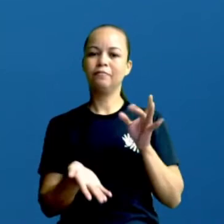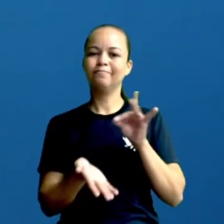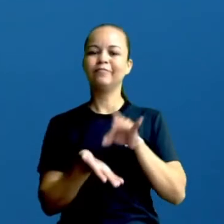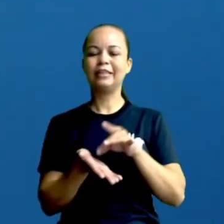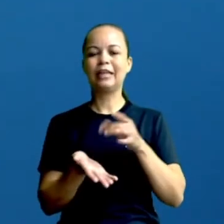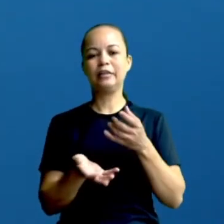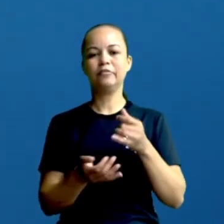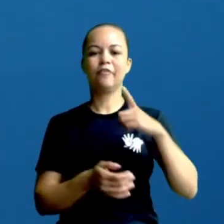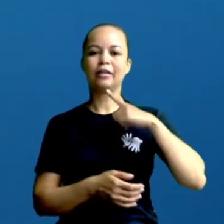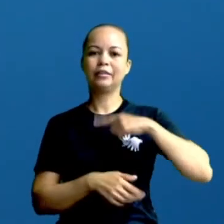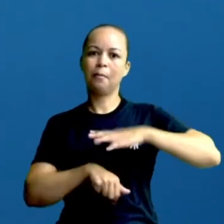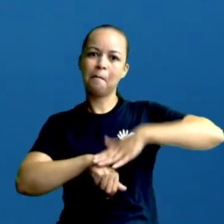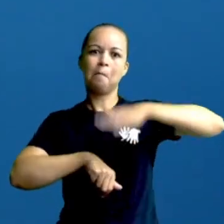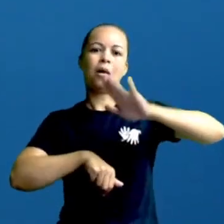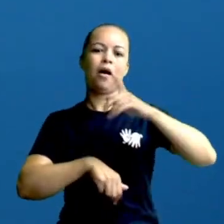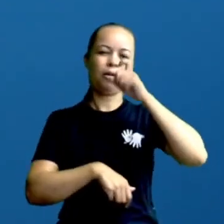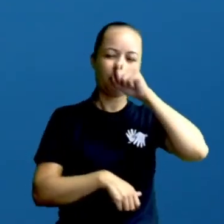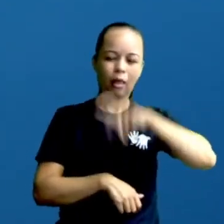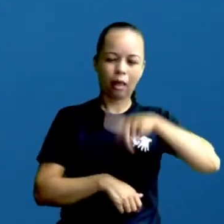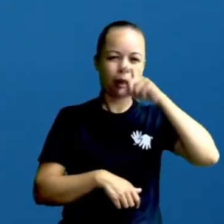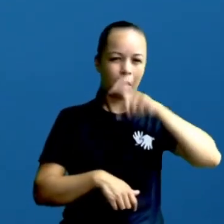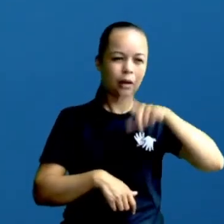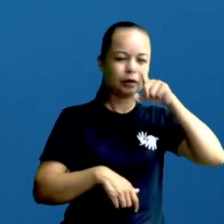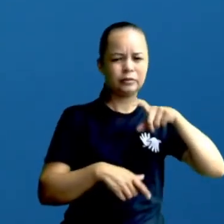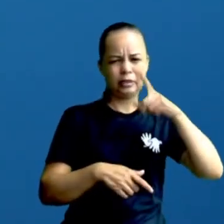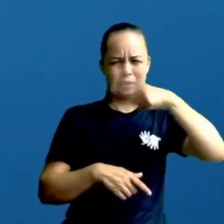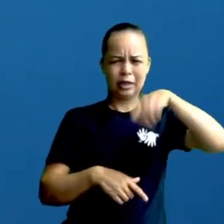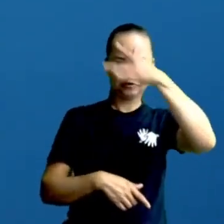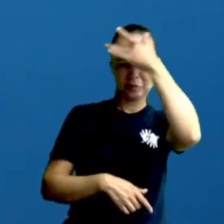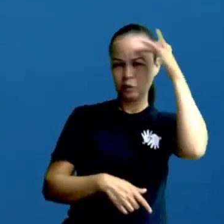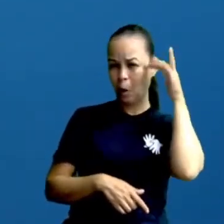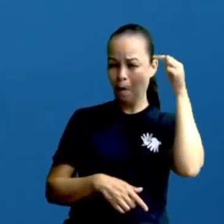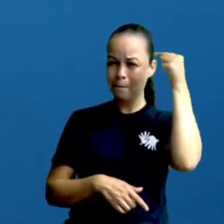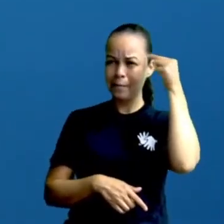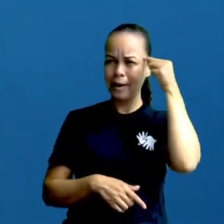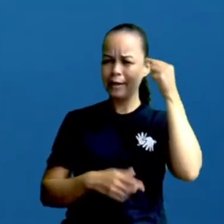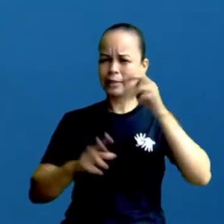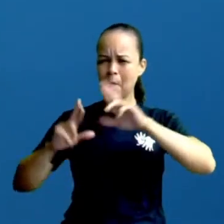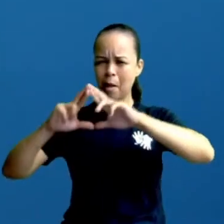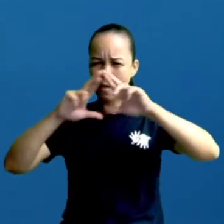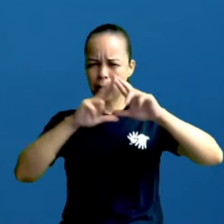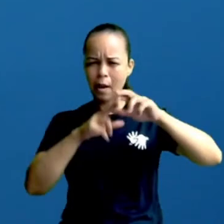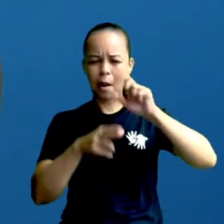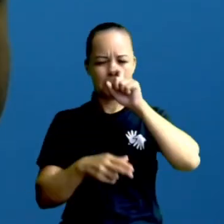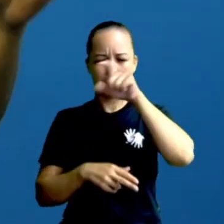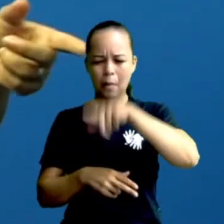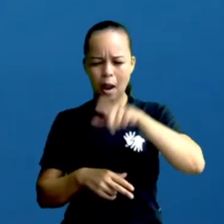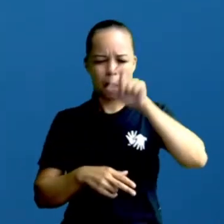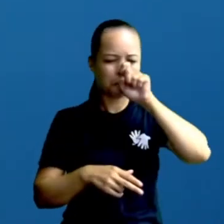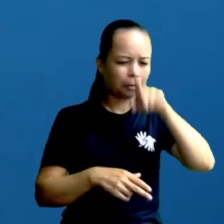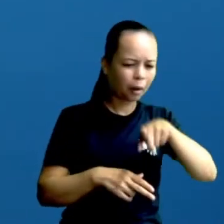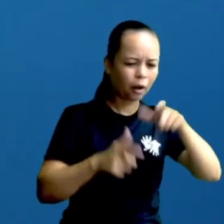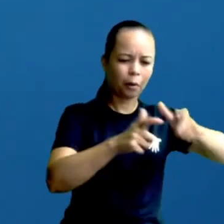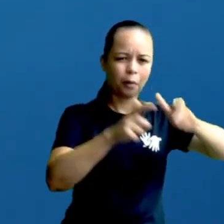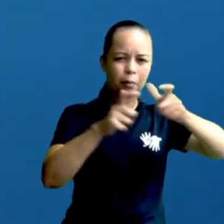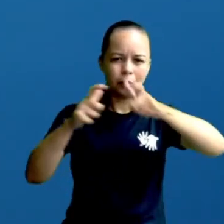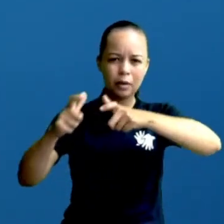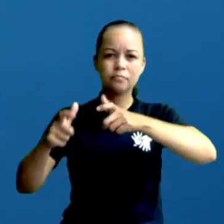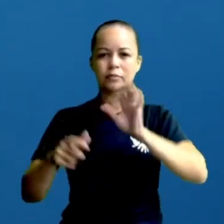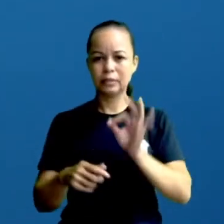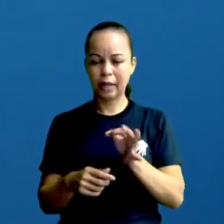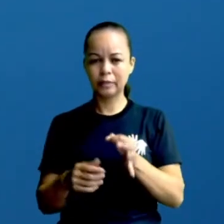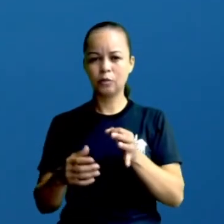E será que esse lugar aí está pensando na coleta seletiva? Será que esse pessoal aí está tendo a questão do tratamento do